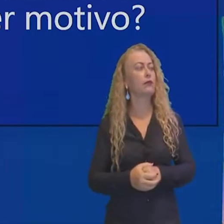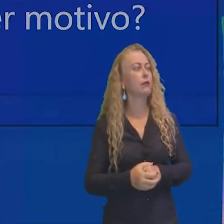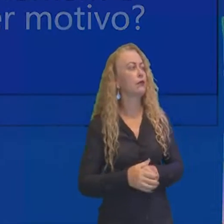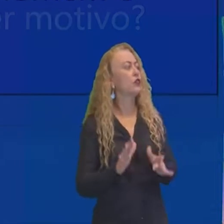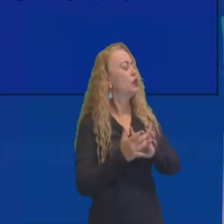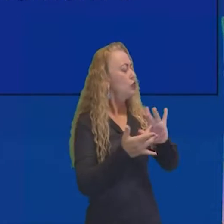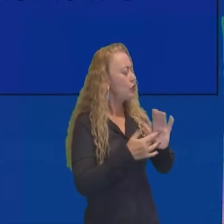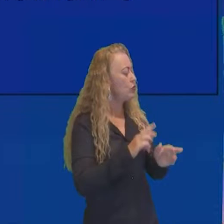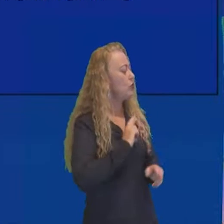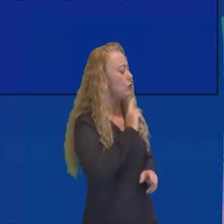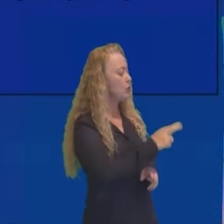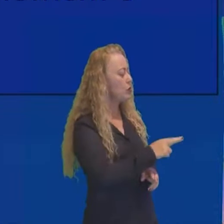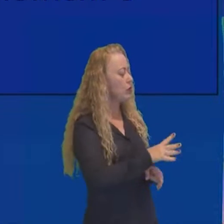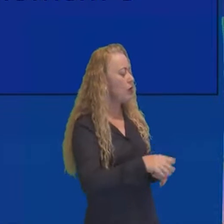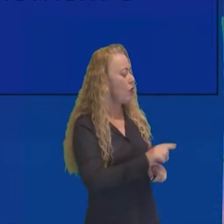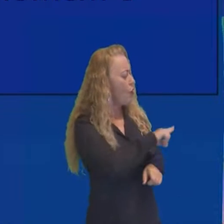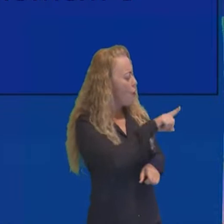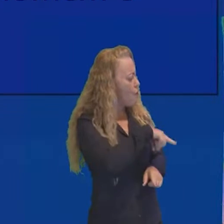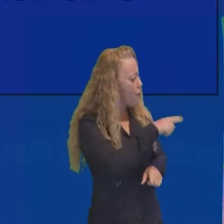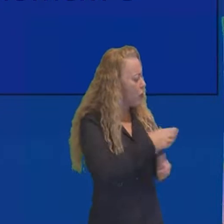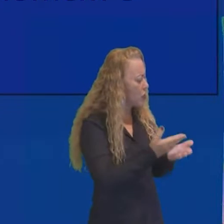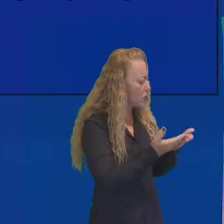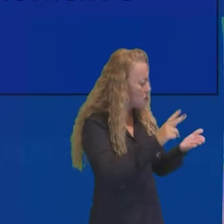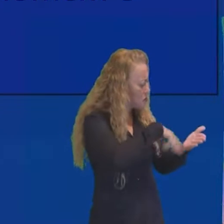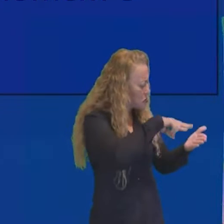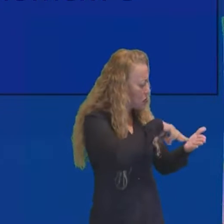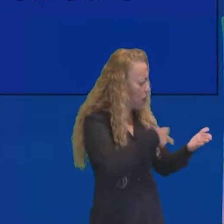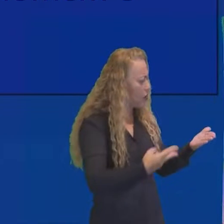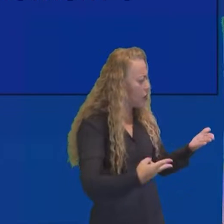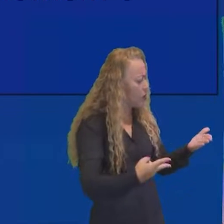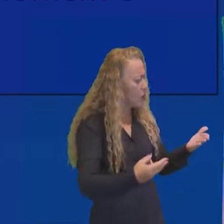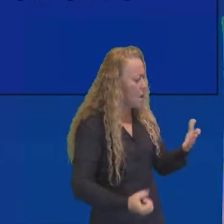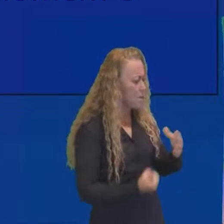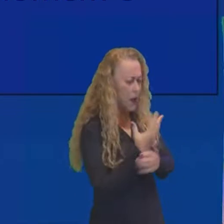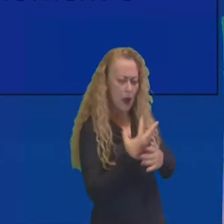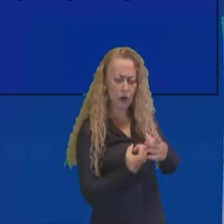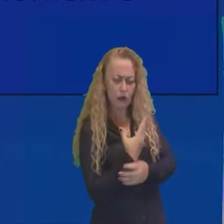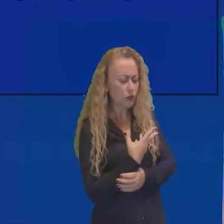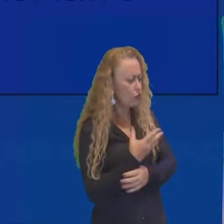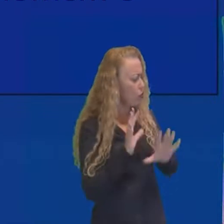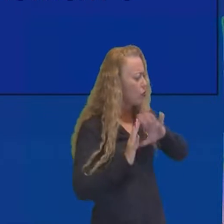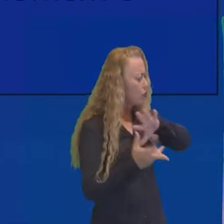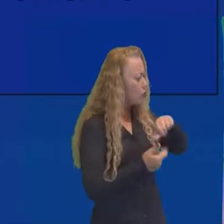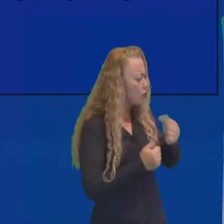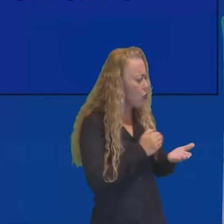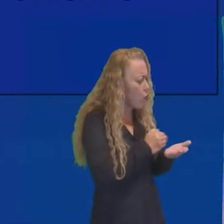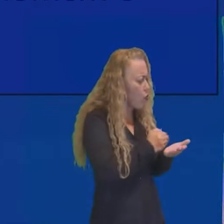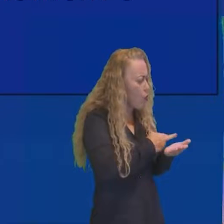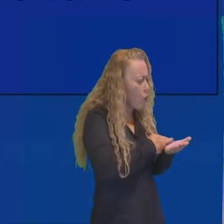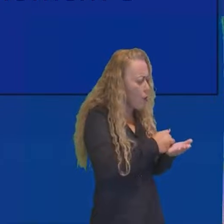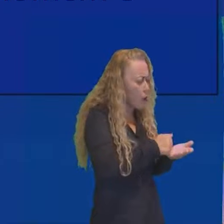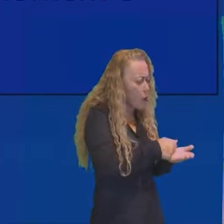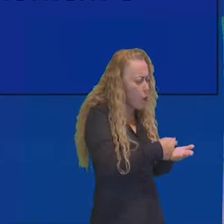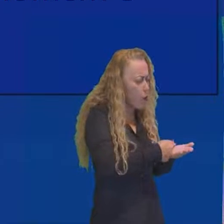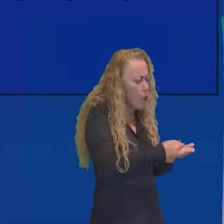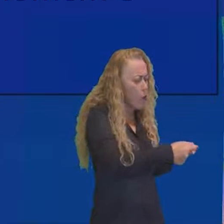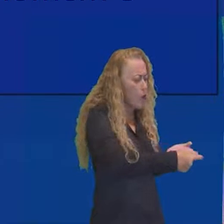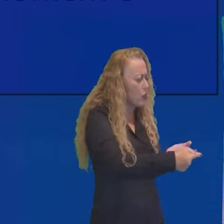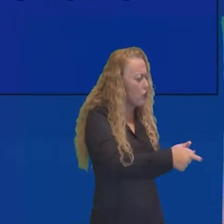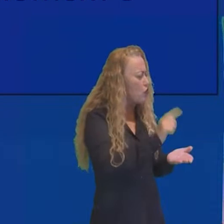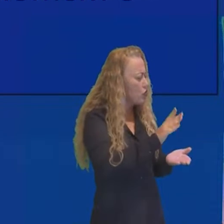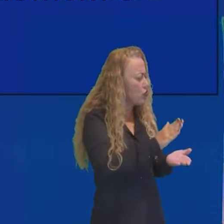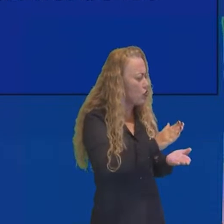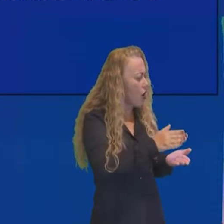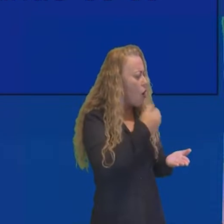respondeu: vocês não leram que o Criador, desde o princípio, os fez homem e mulher, e